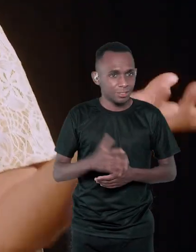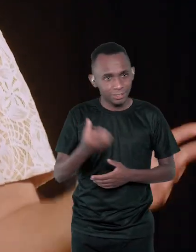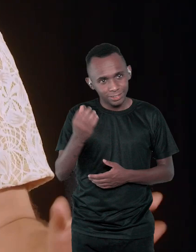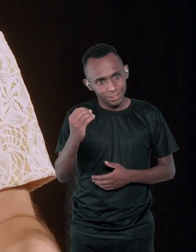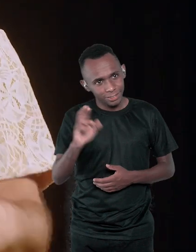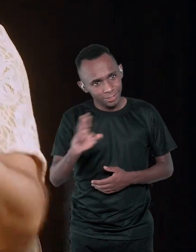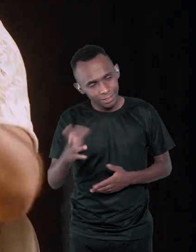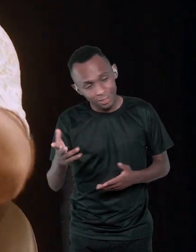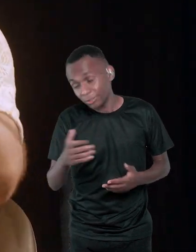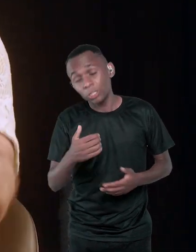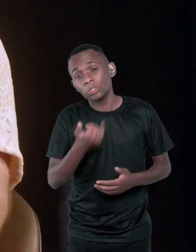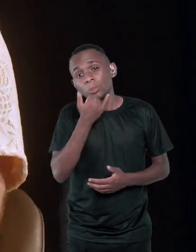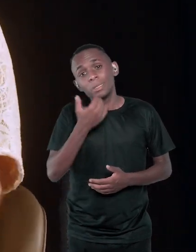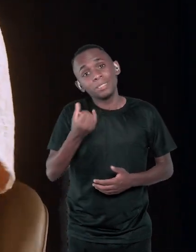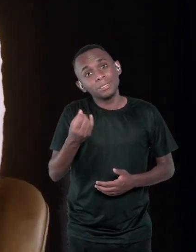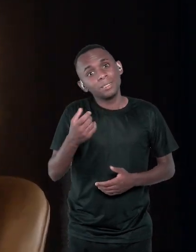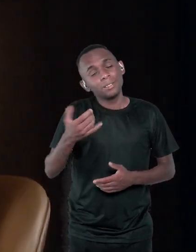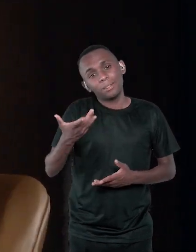me respeita.